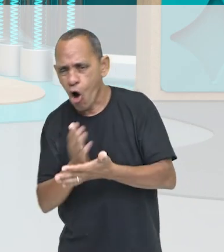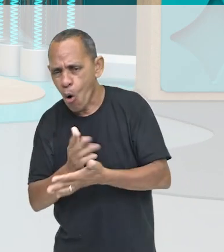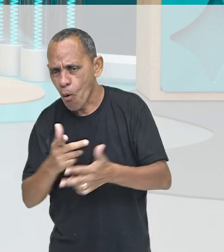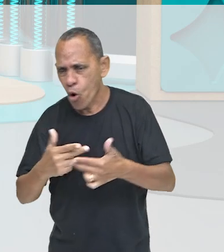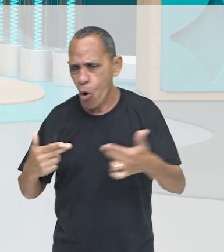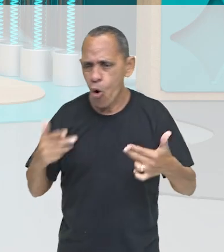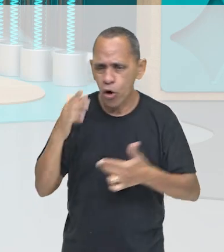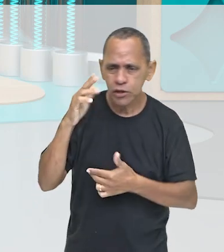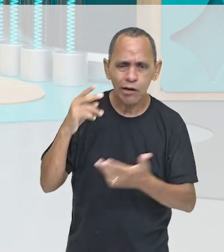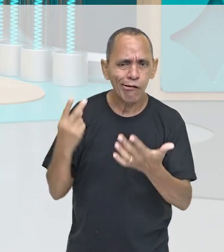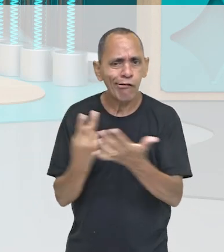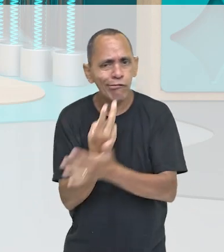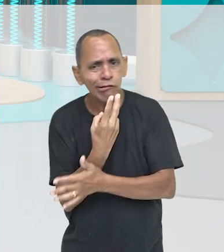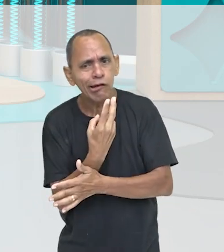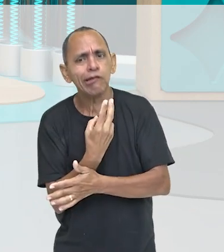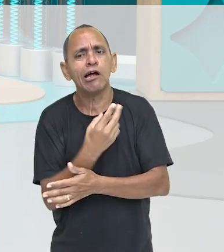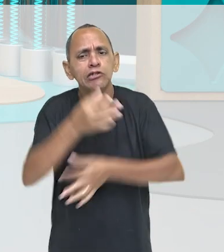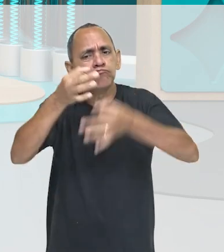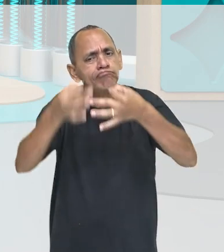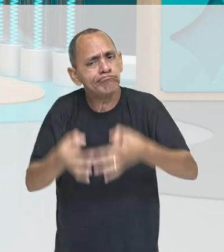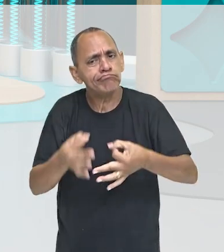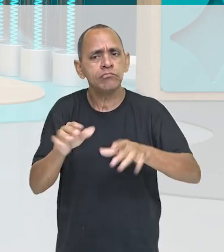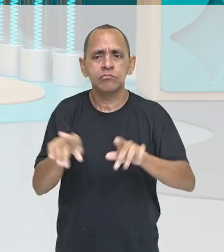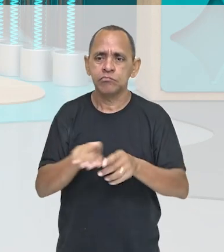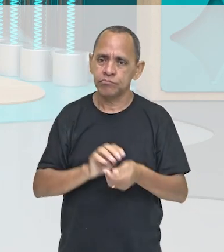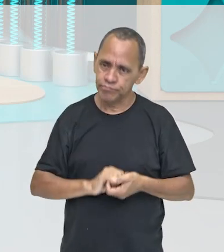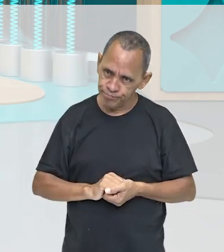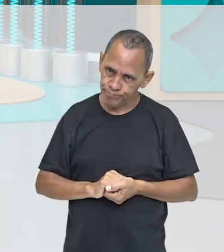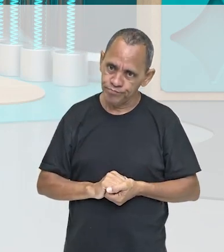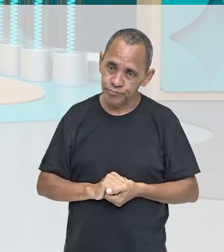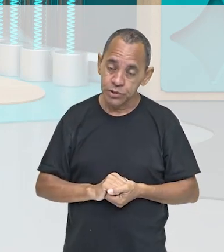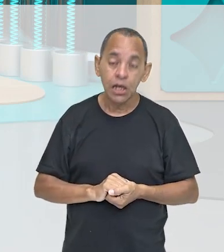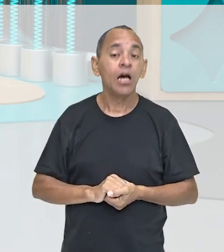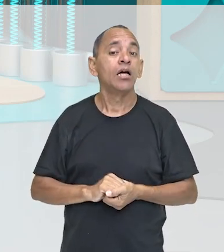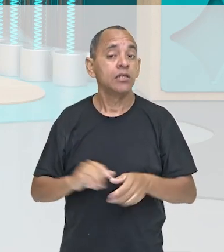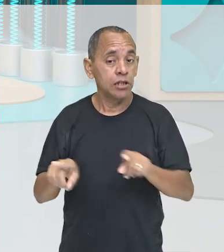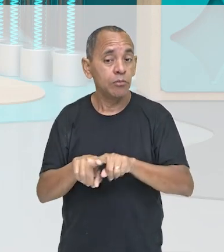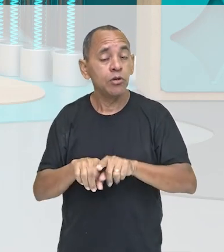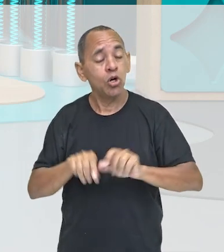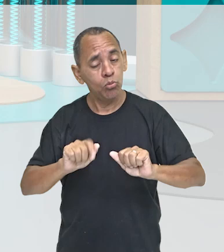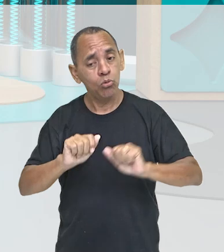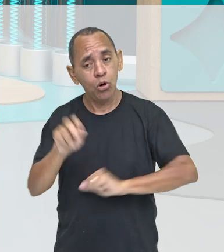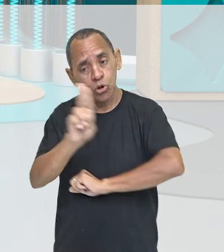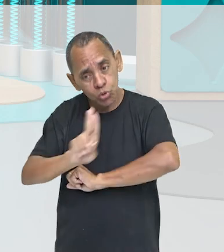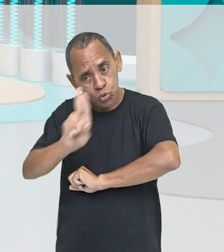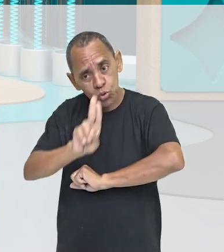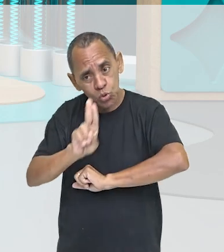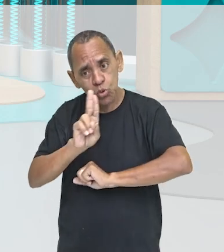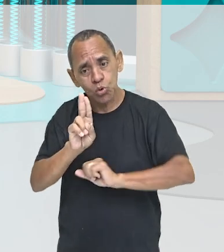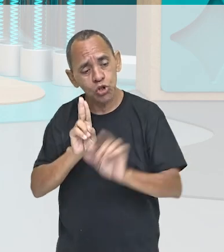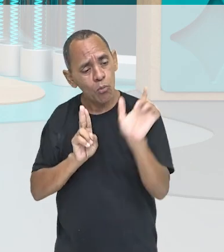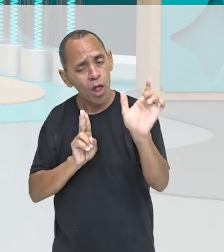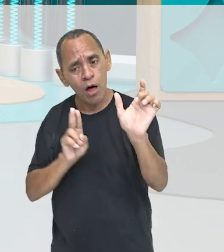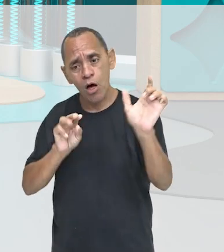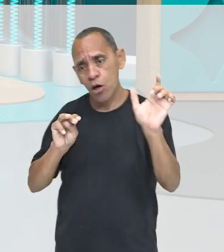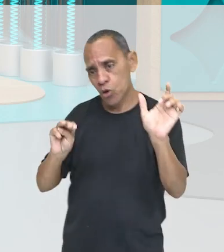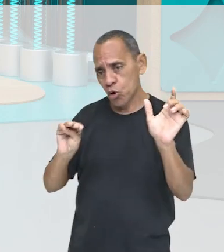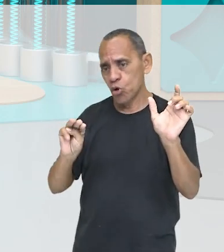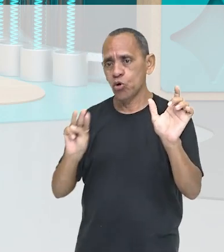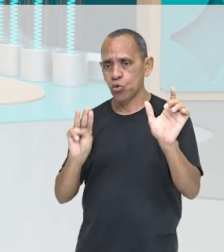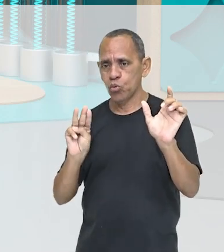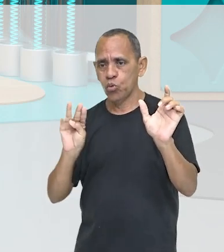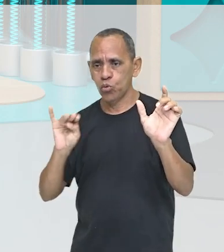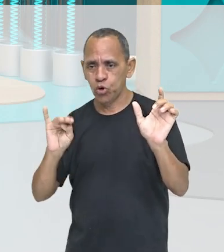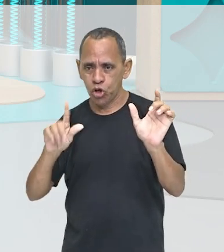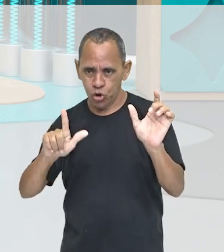mais ou menos nesses parâmetros. Eu vou utilizar também o will. O will eu utilizo para falar de algo futuro,